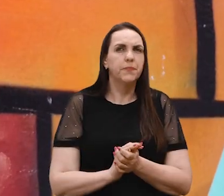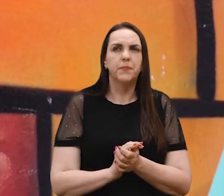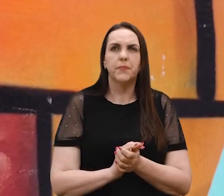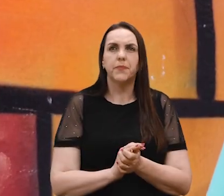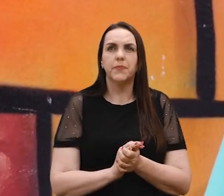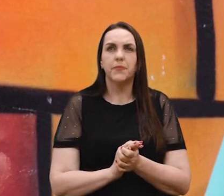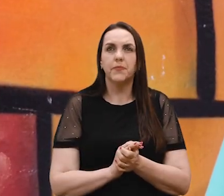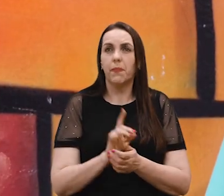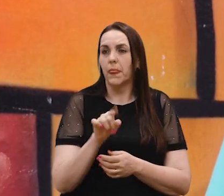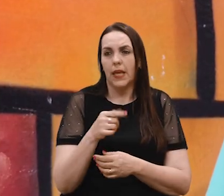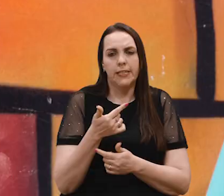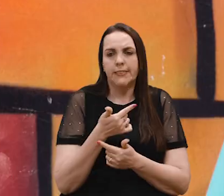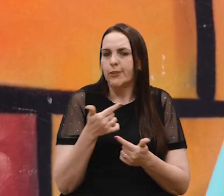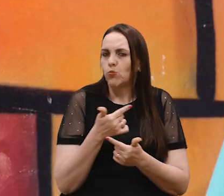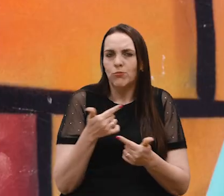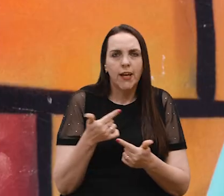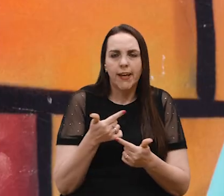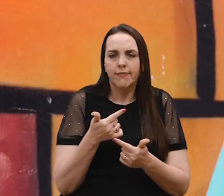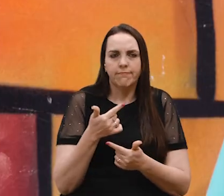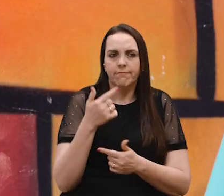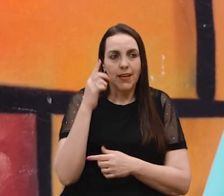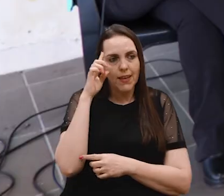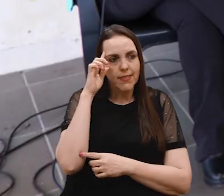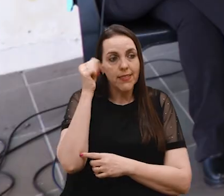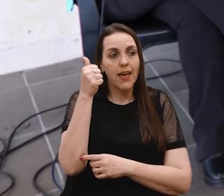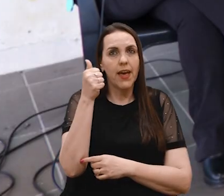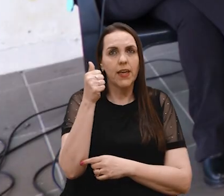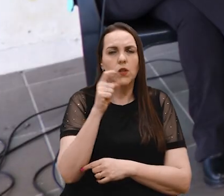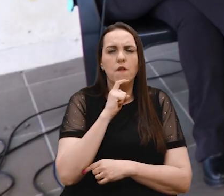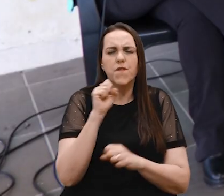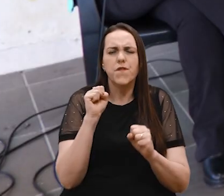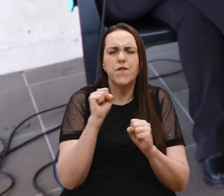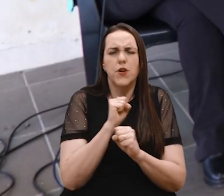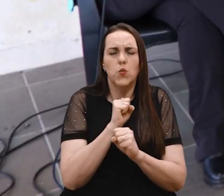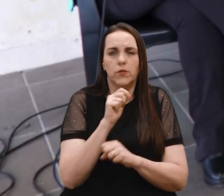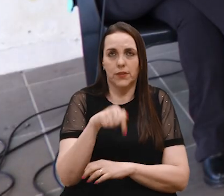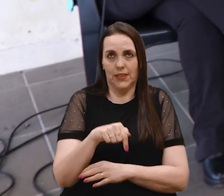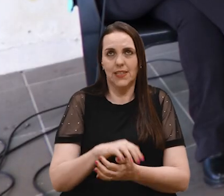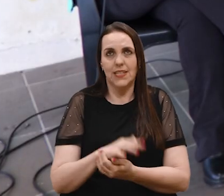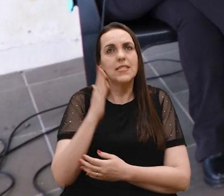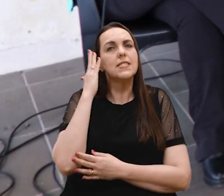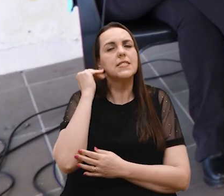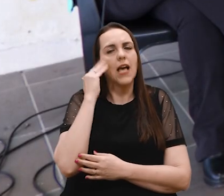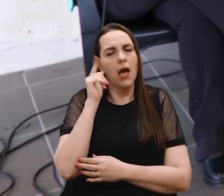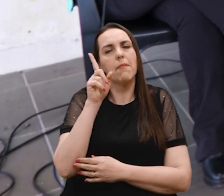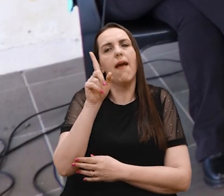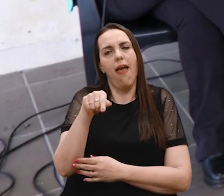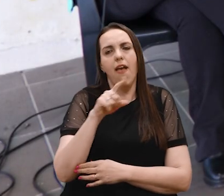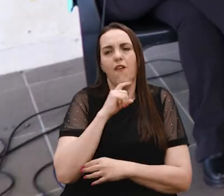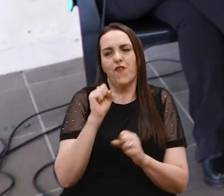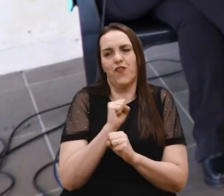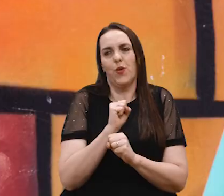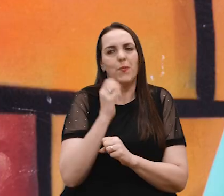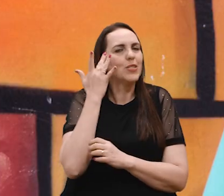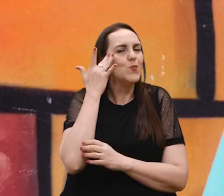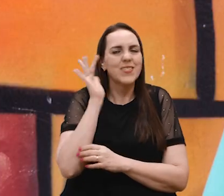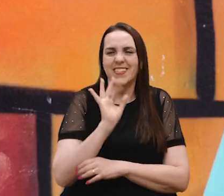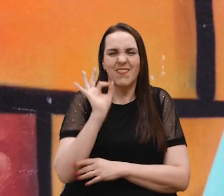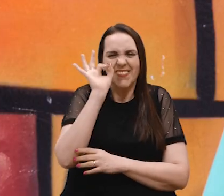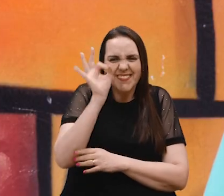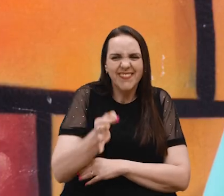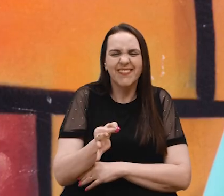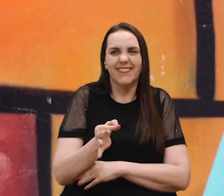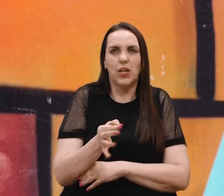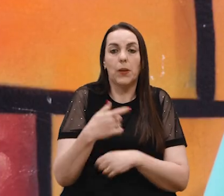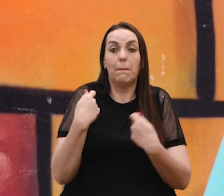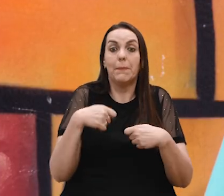que eles não têm essa noção do tanto que é frio, mesmo que saiba que é frio, não tem essa noção do